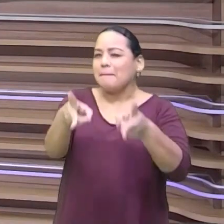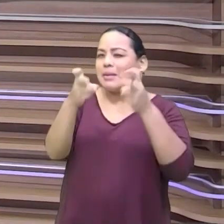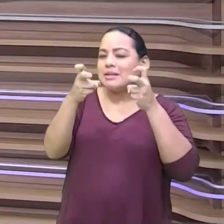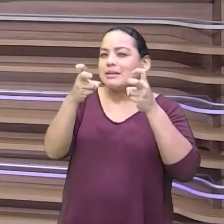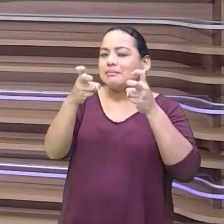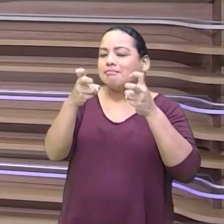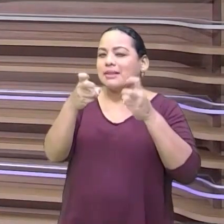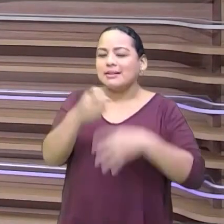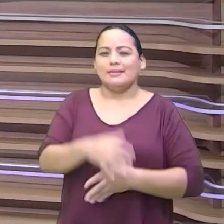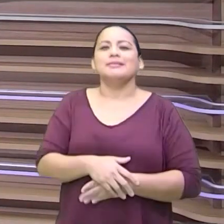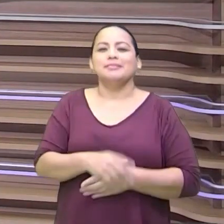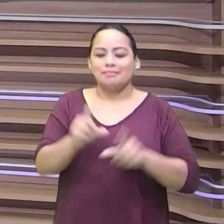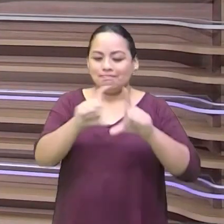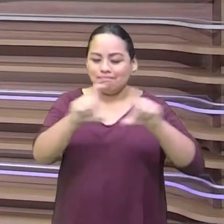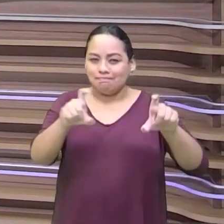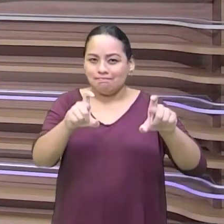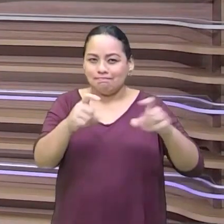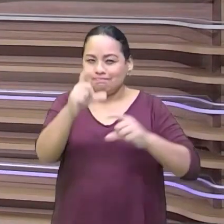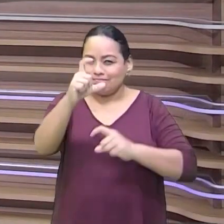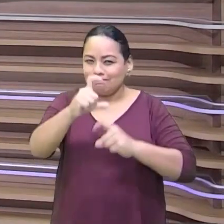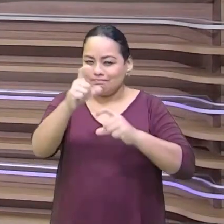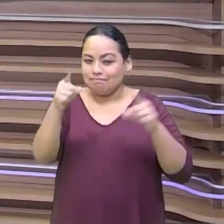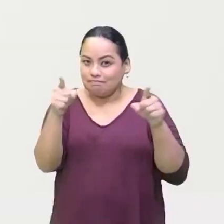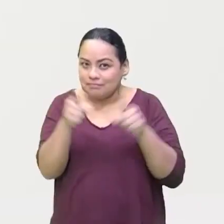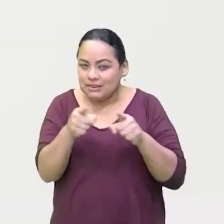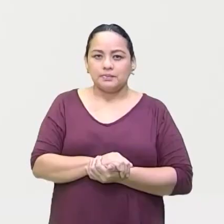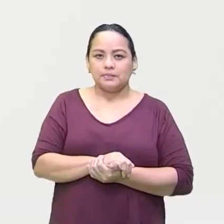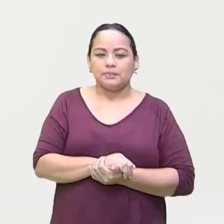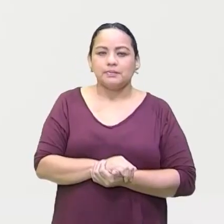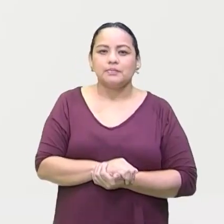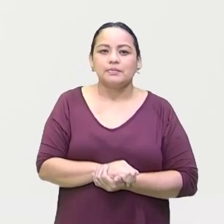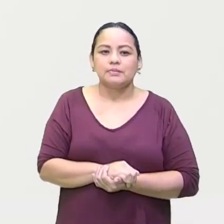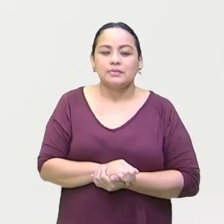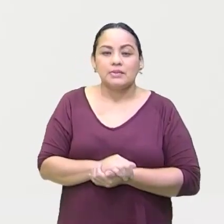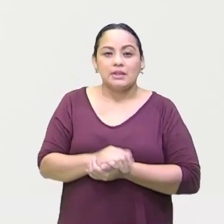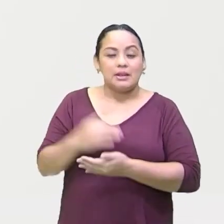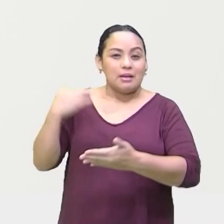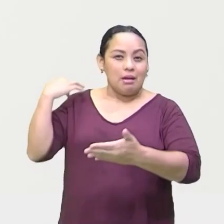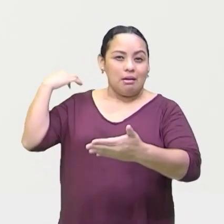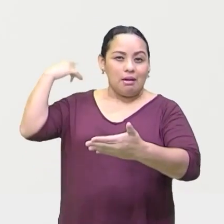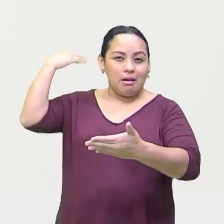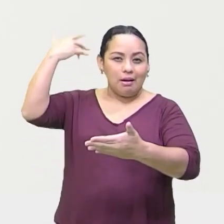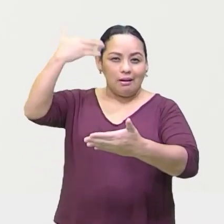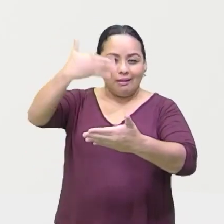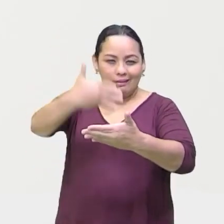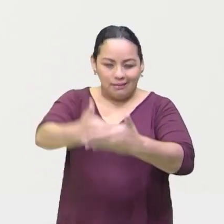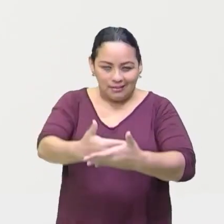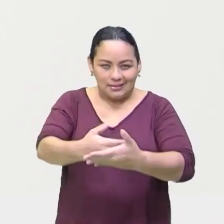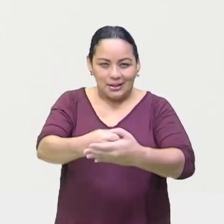essa tirinha, ok? Então, vamos continuar aqui? Vamos lá. Que desde